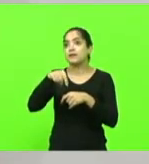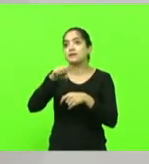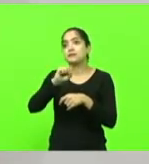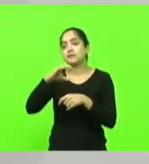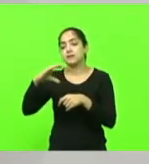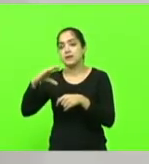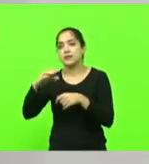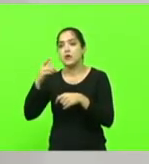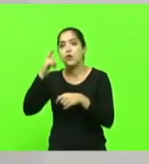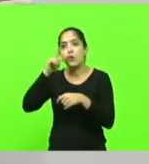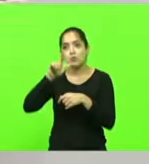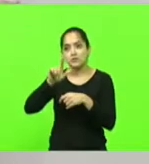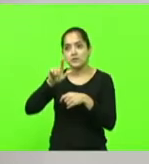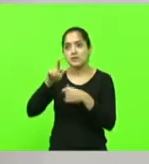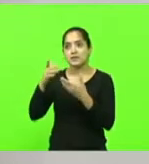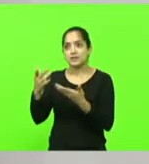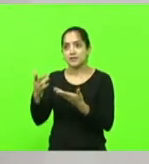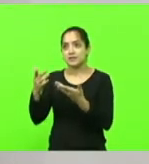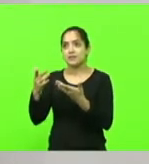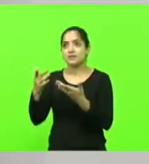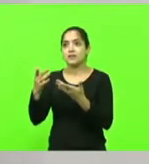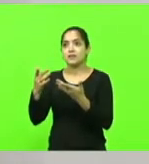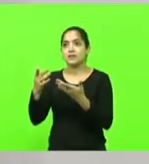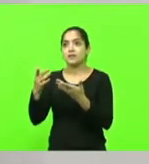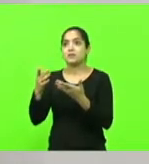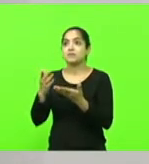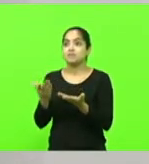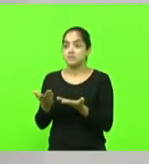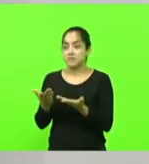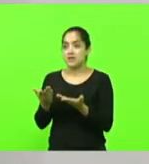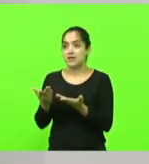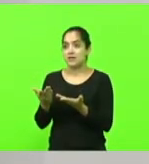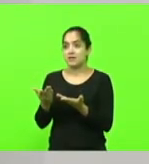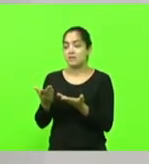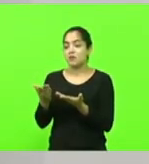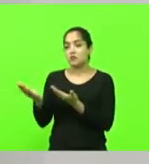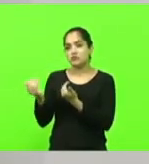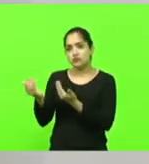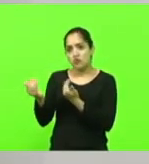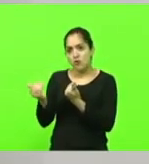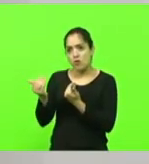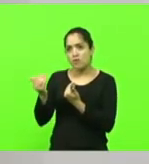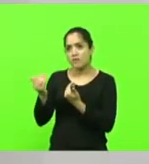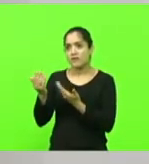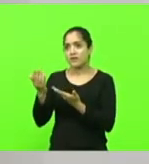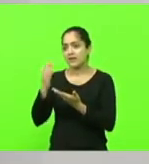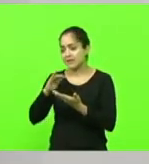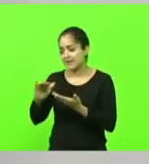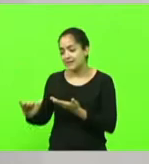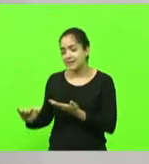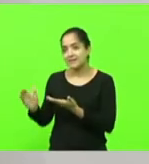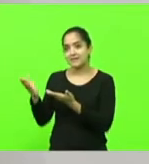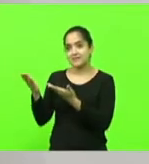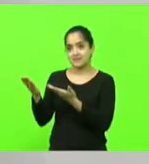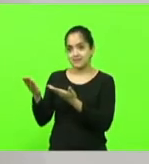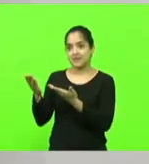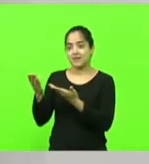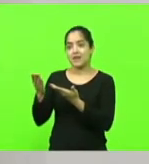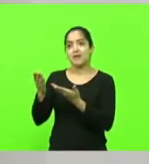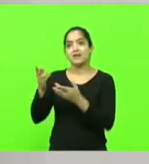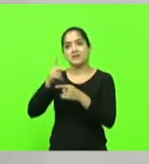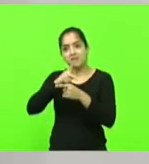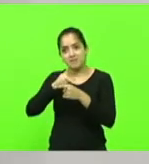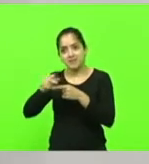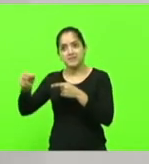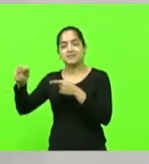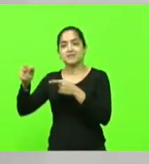consegue uma projeção através de um habitante seu, de um jovem, de uma criança, né, que venceu um concurso nacional